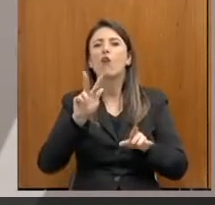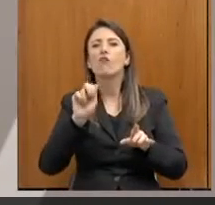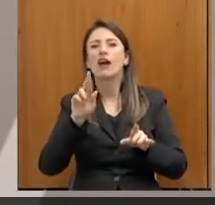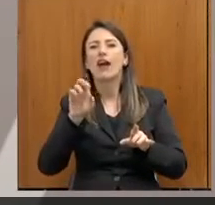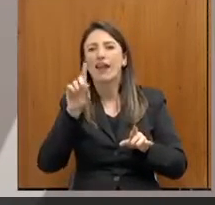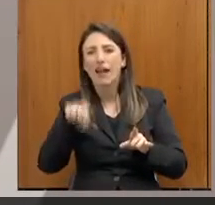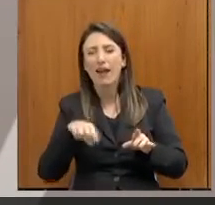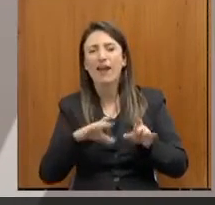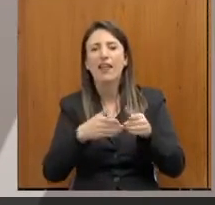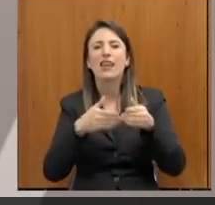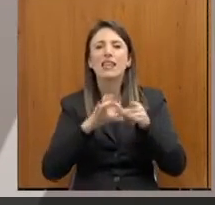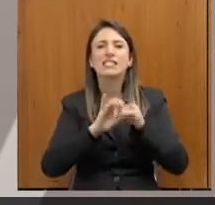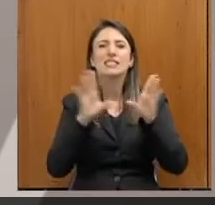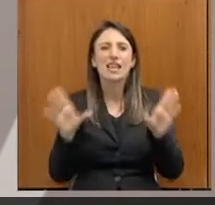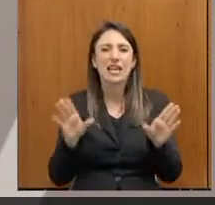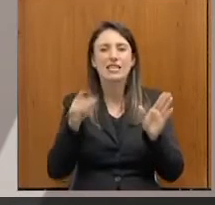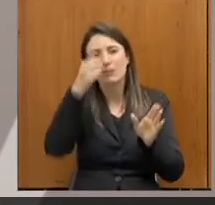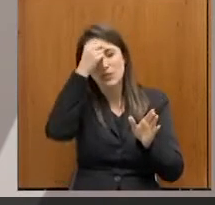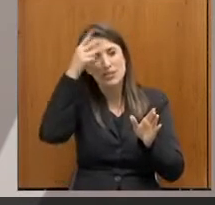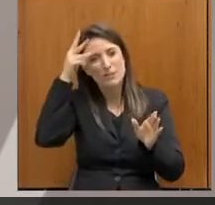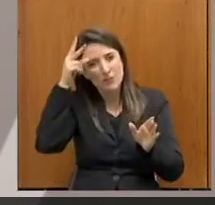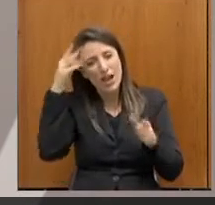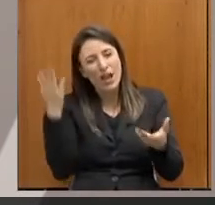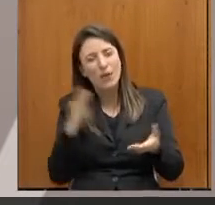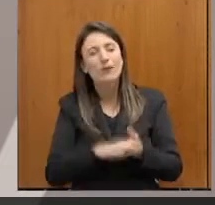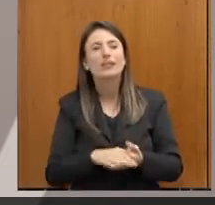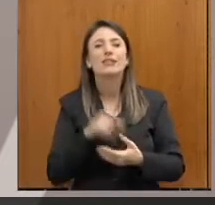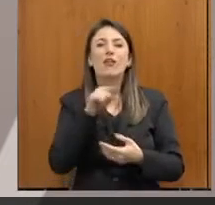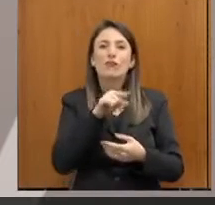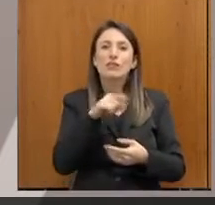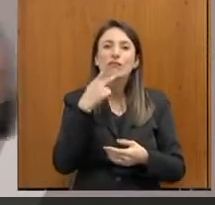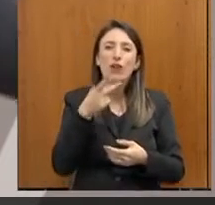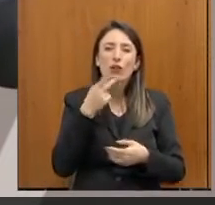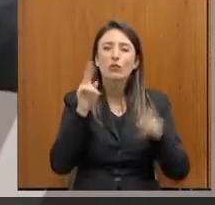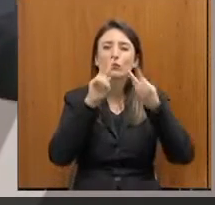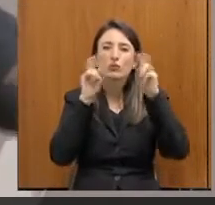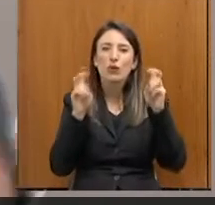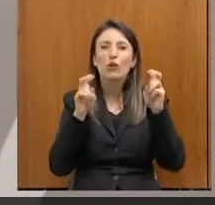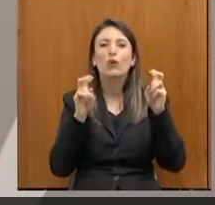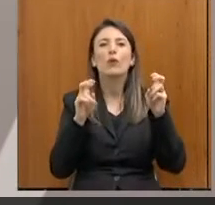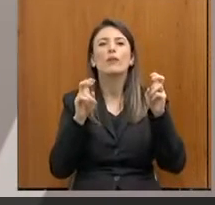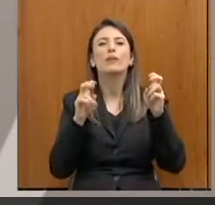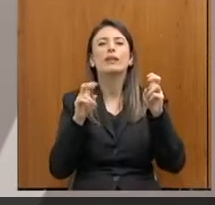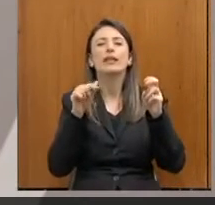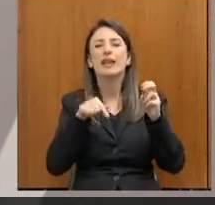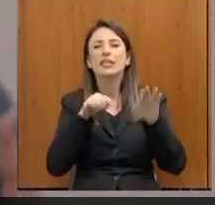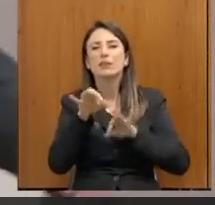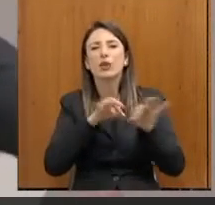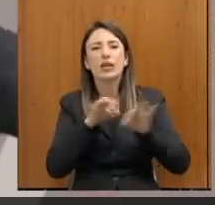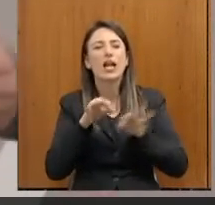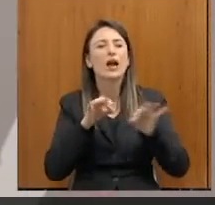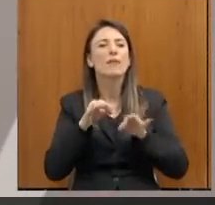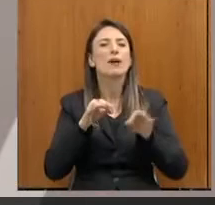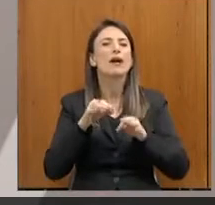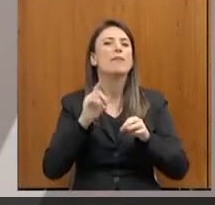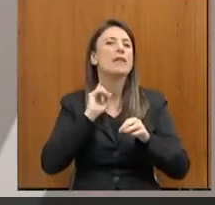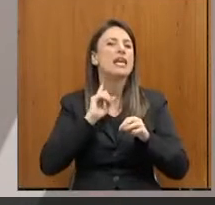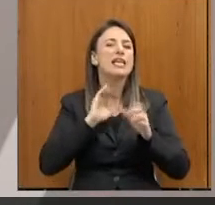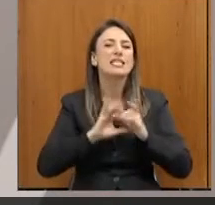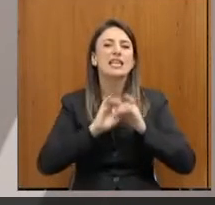sua apresentação se eu falou sobre a extensão do programa Minas livre para a